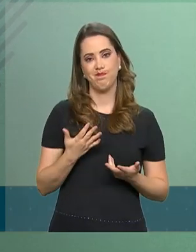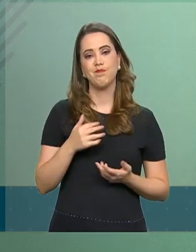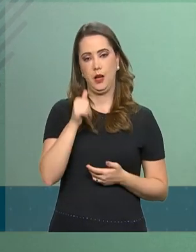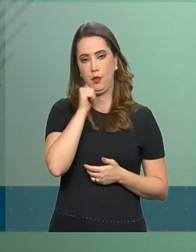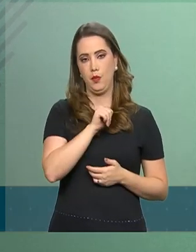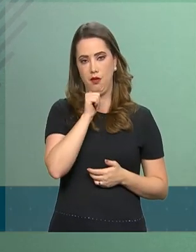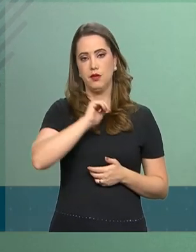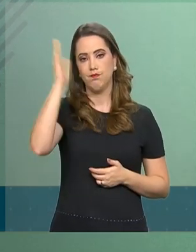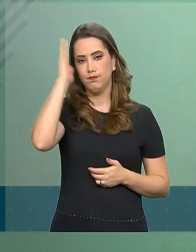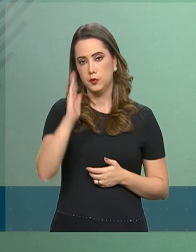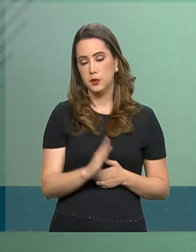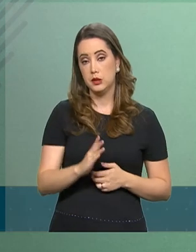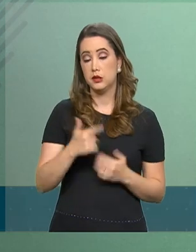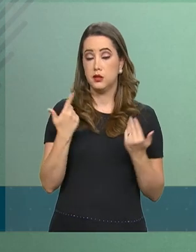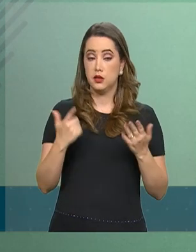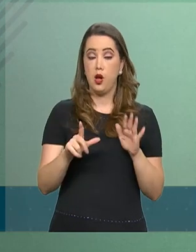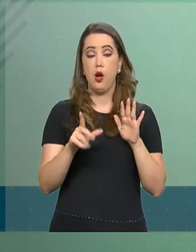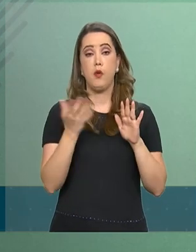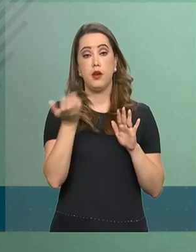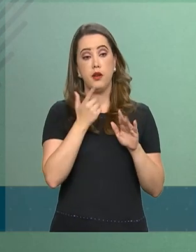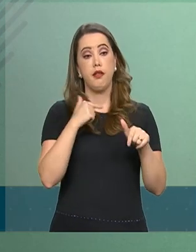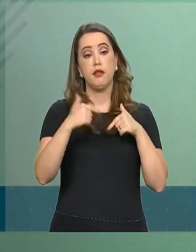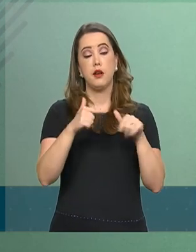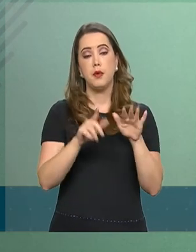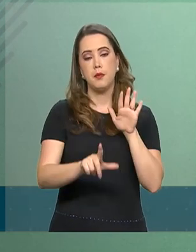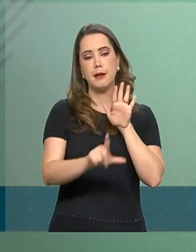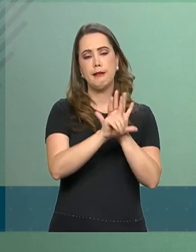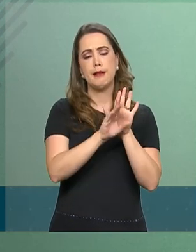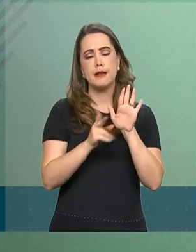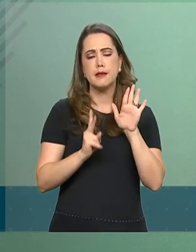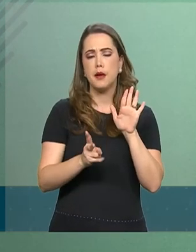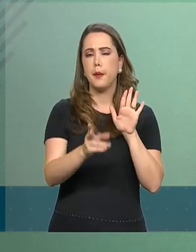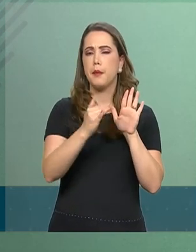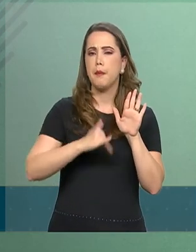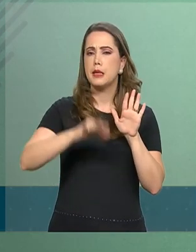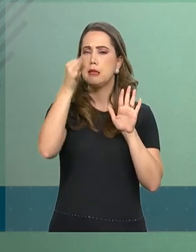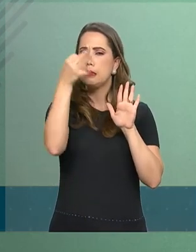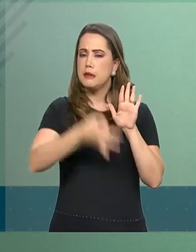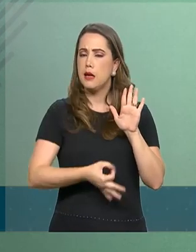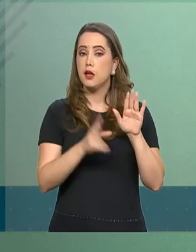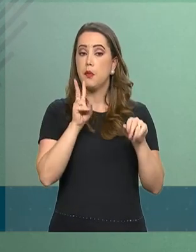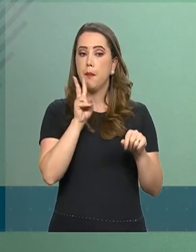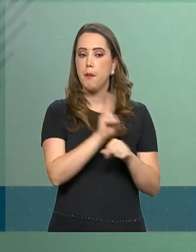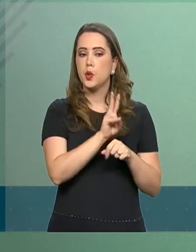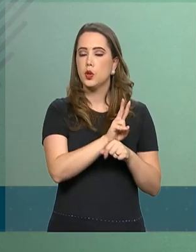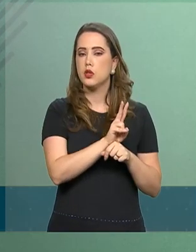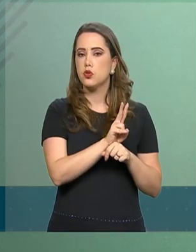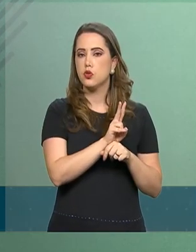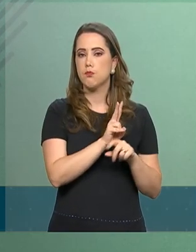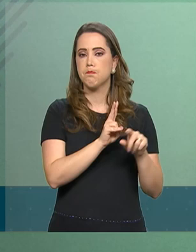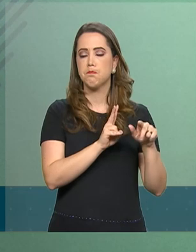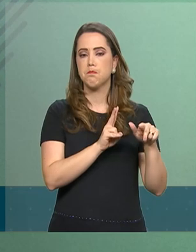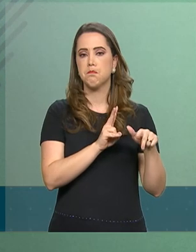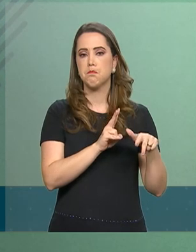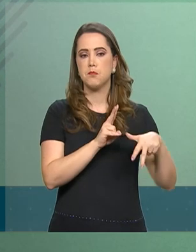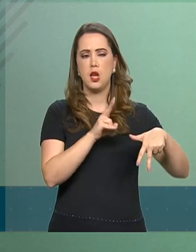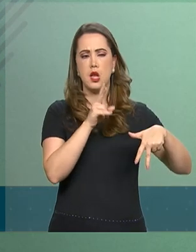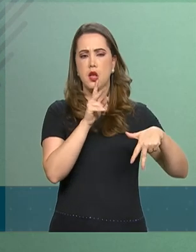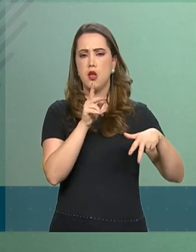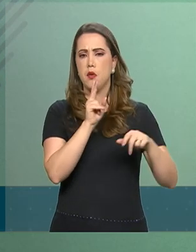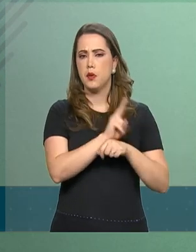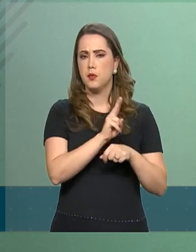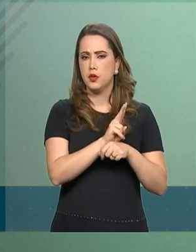a legislação se torne cada vez mais adequada para a defesa do antigo chamado